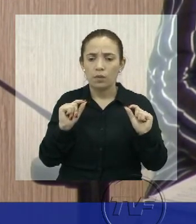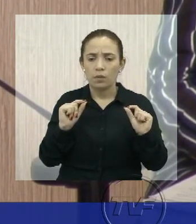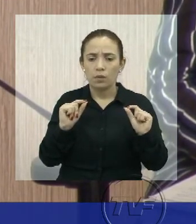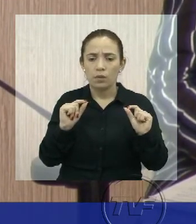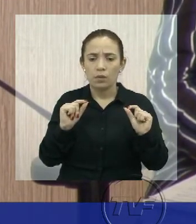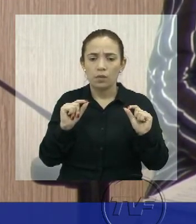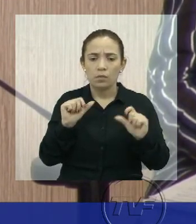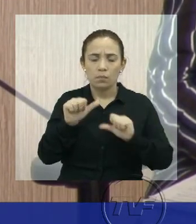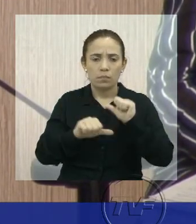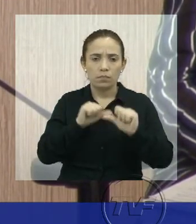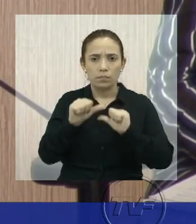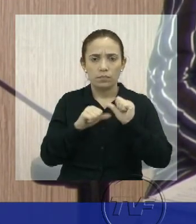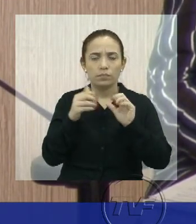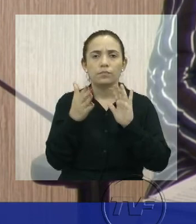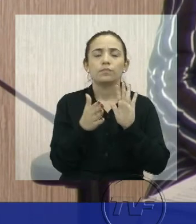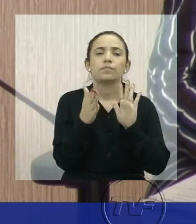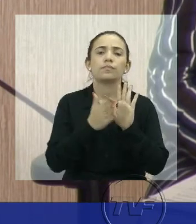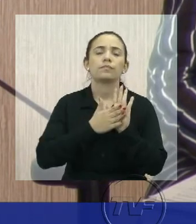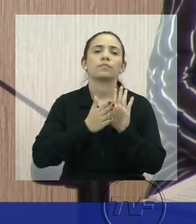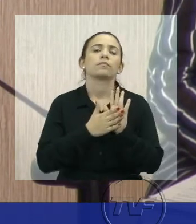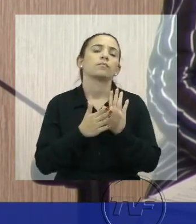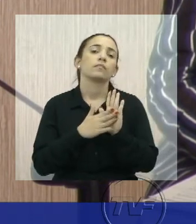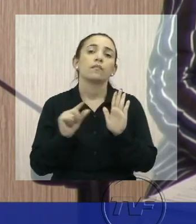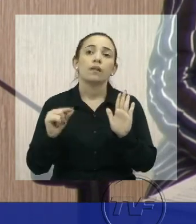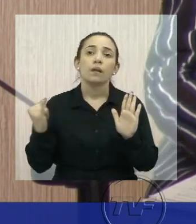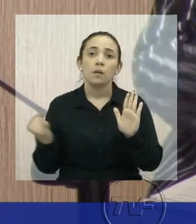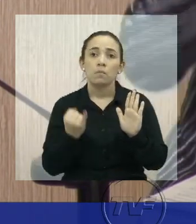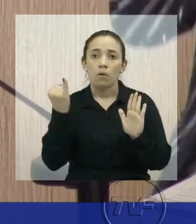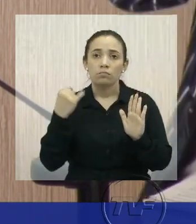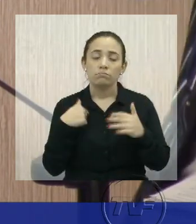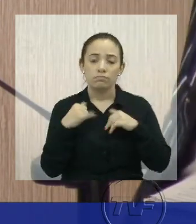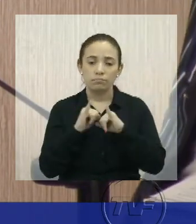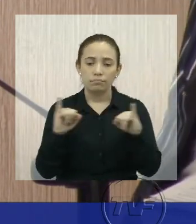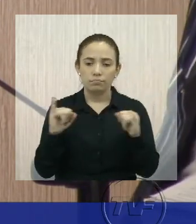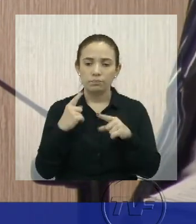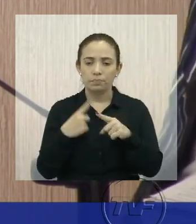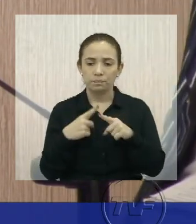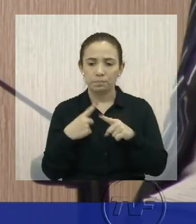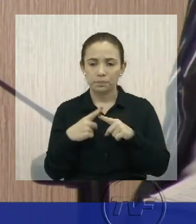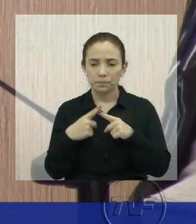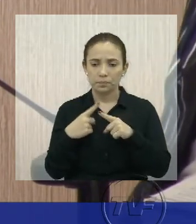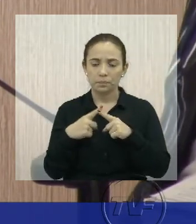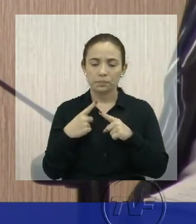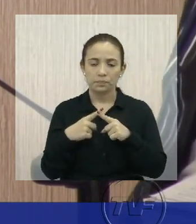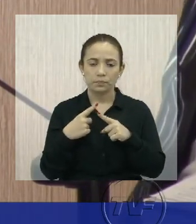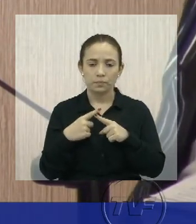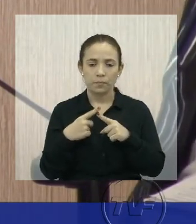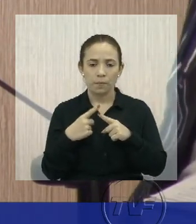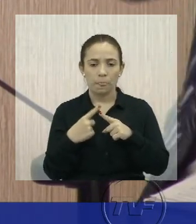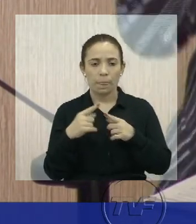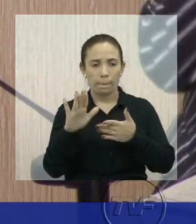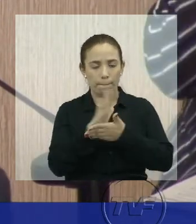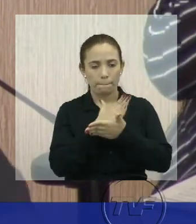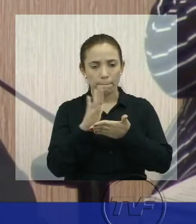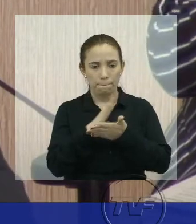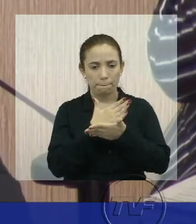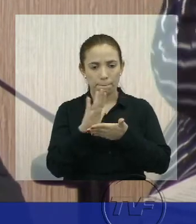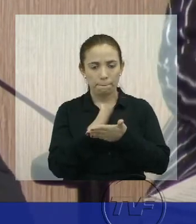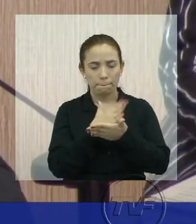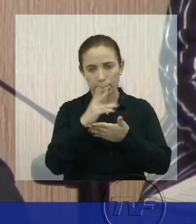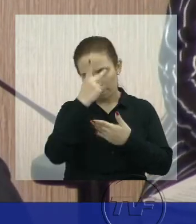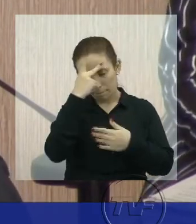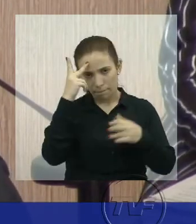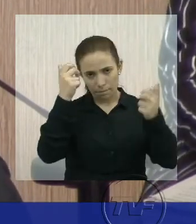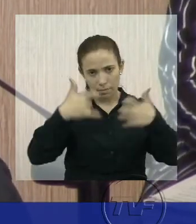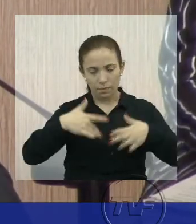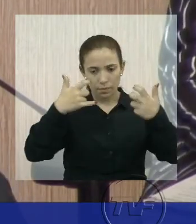para regularização. É importante, eu vou comentar isso, porque eu escutei algumas intervenções em relação à